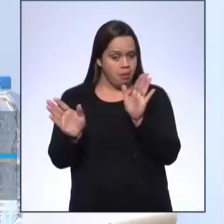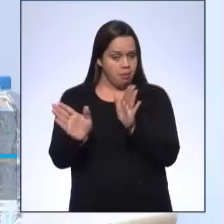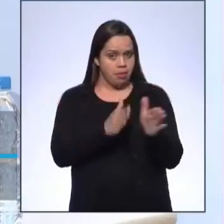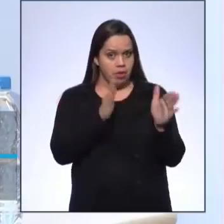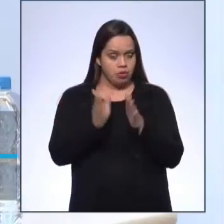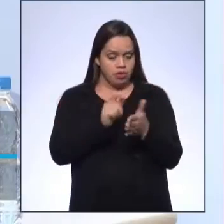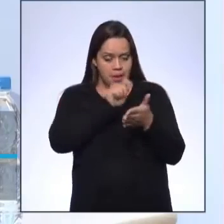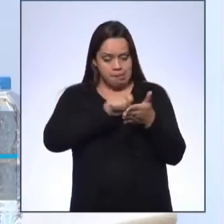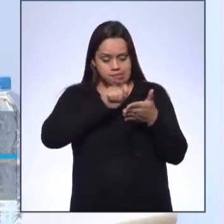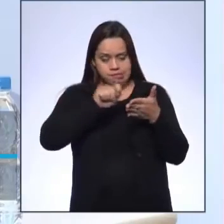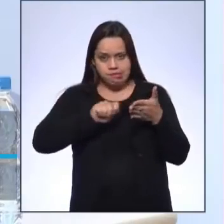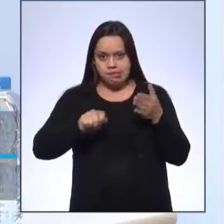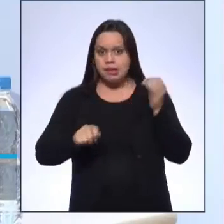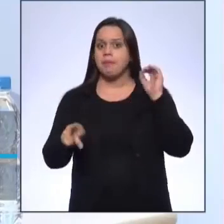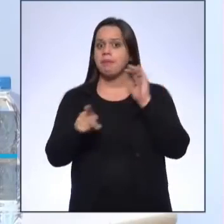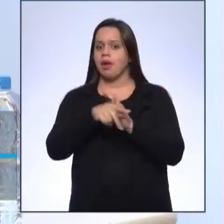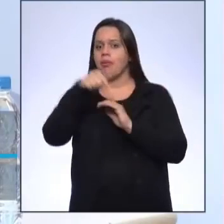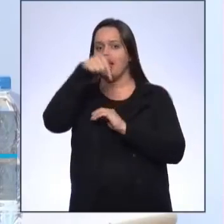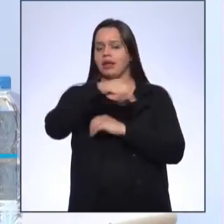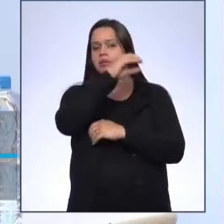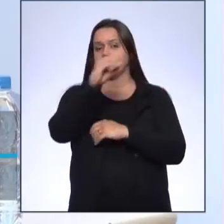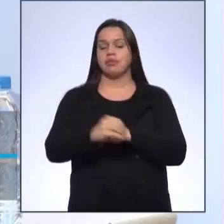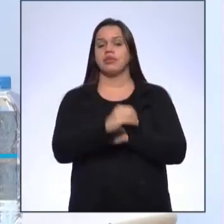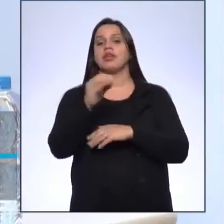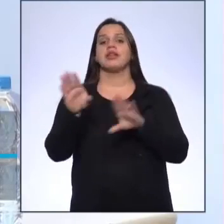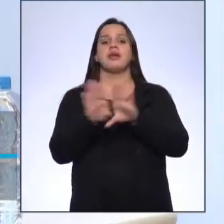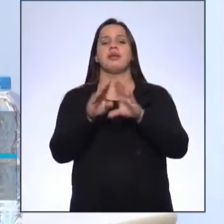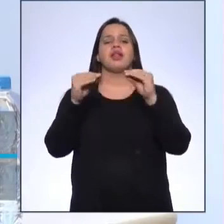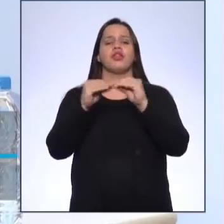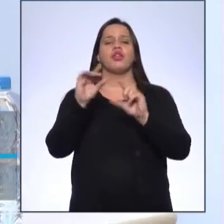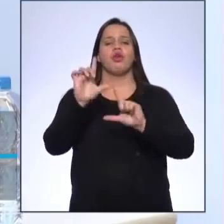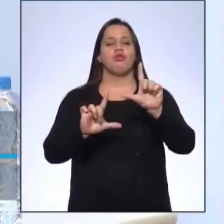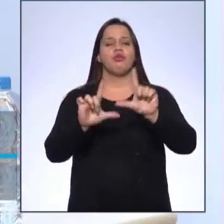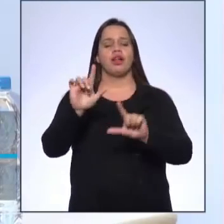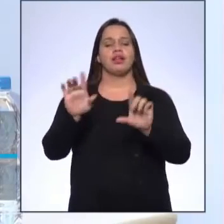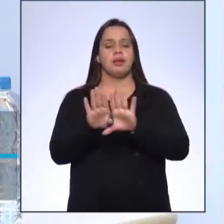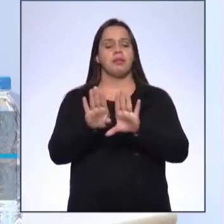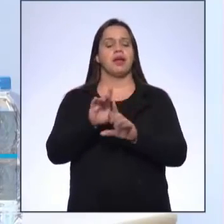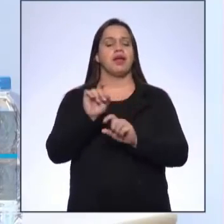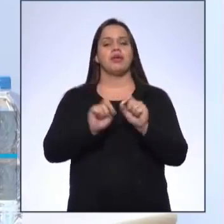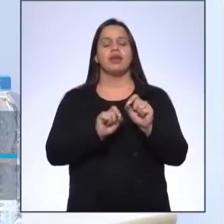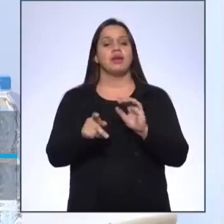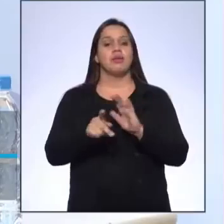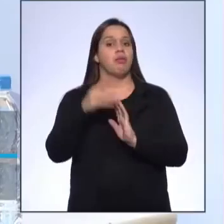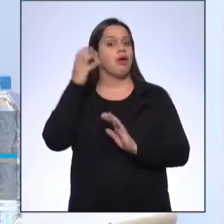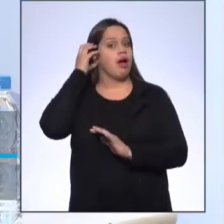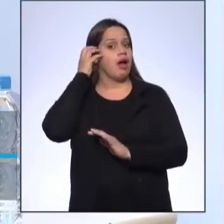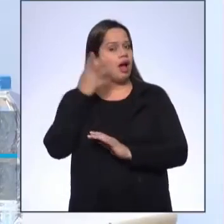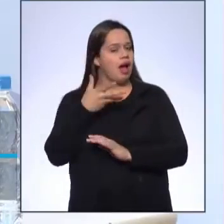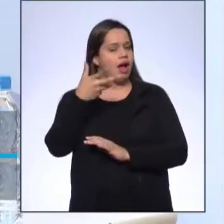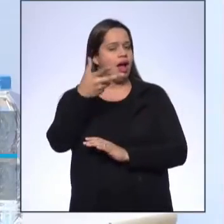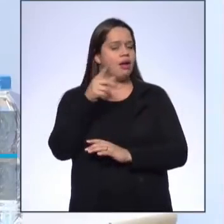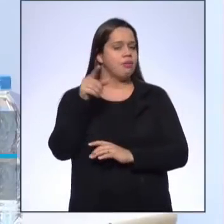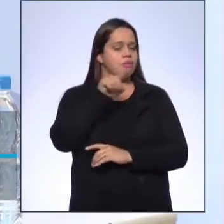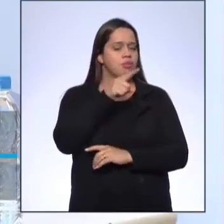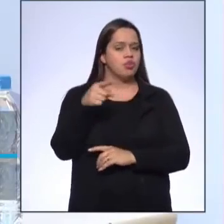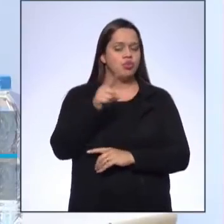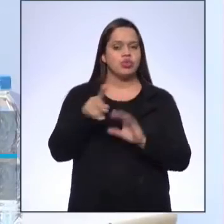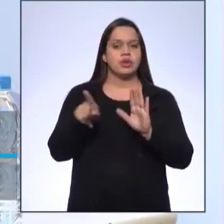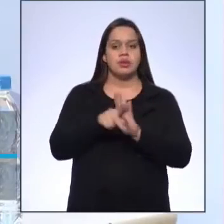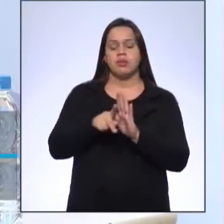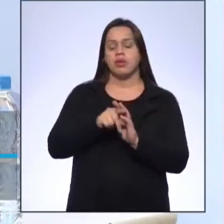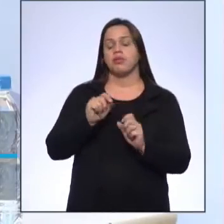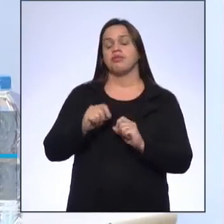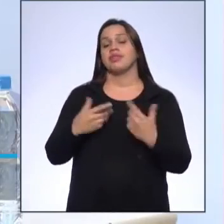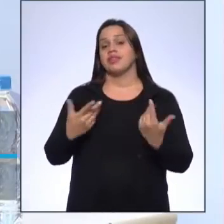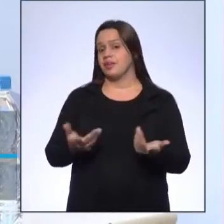exatamente para isso, tá? Novela, exatamente, trilhas de novela, vinhetas de rádio, exatamente, pessoal. Muito